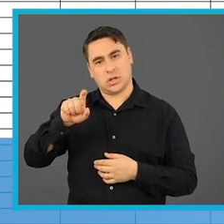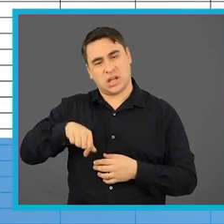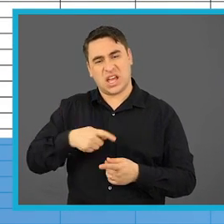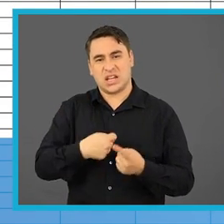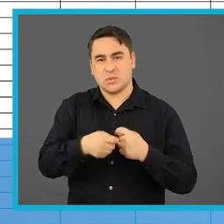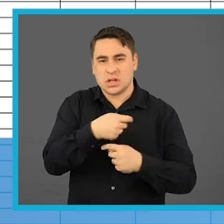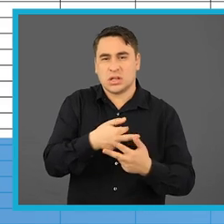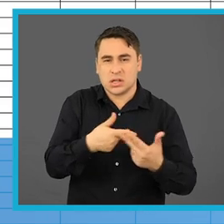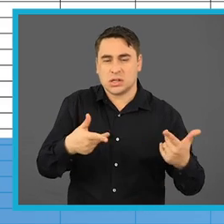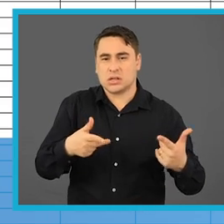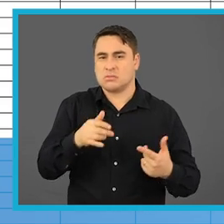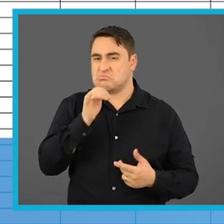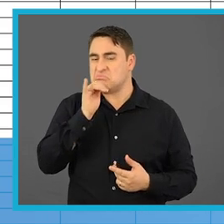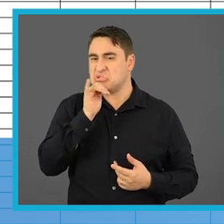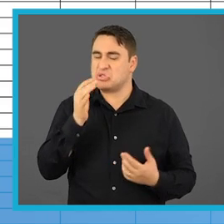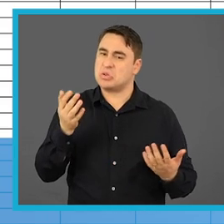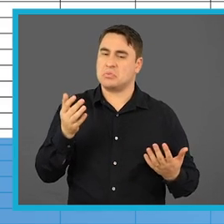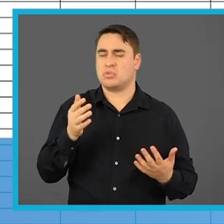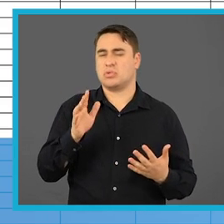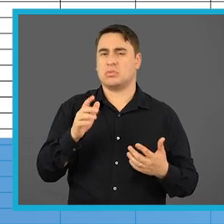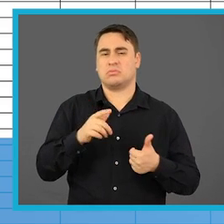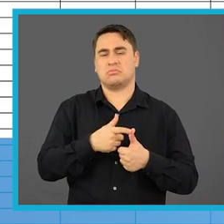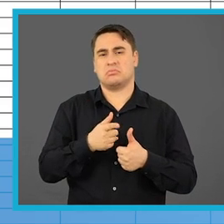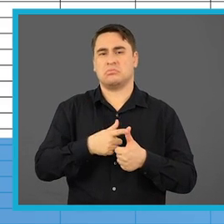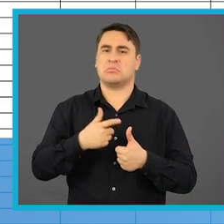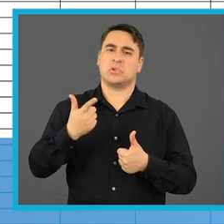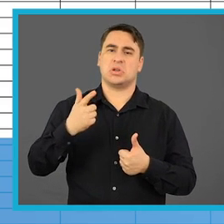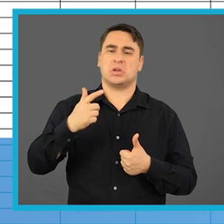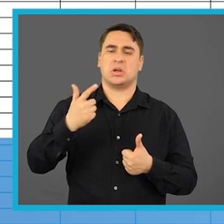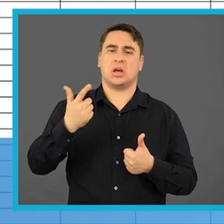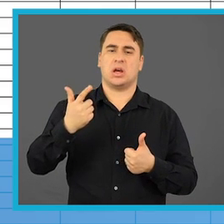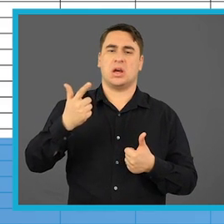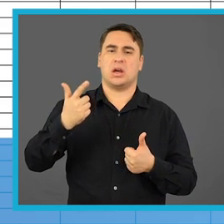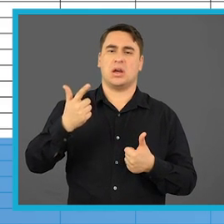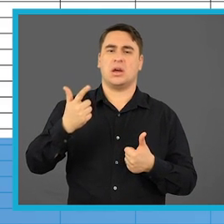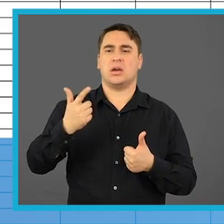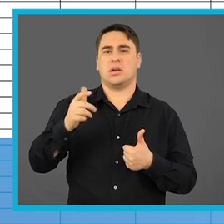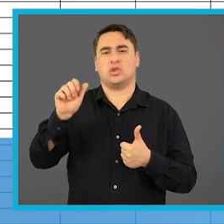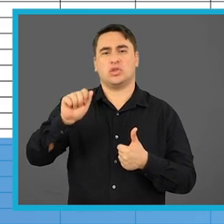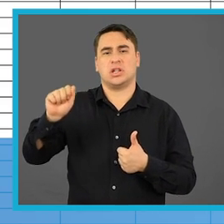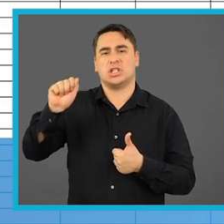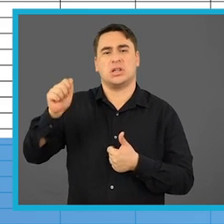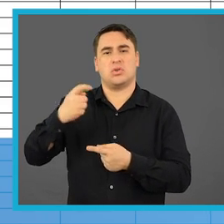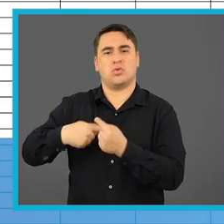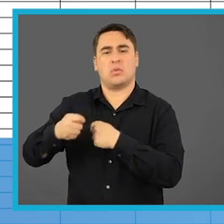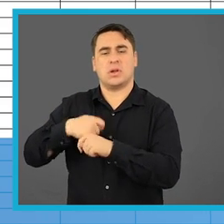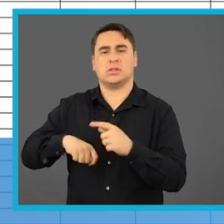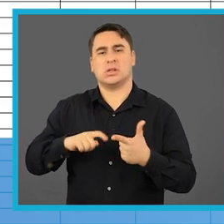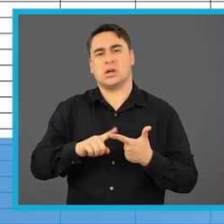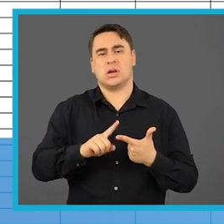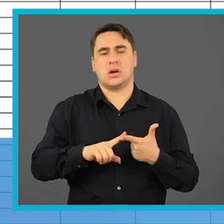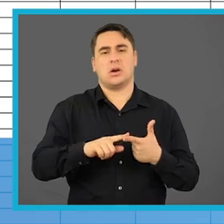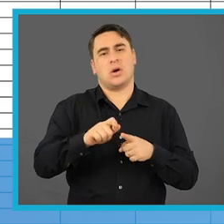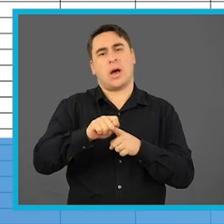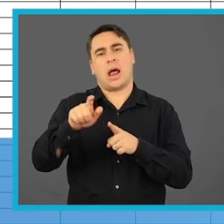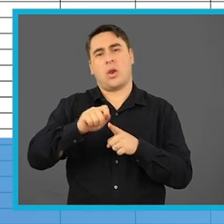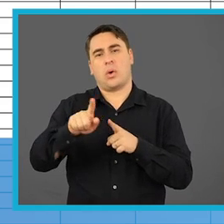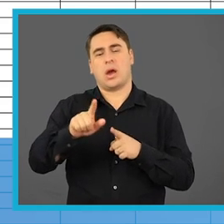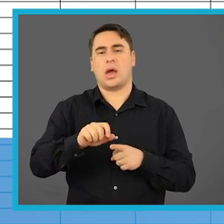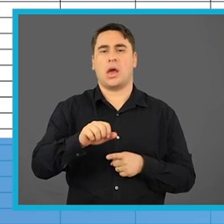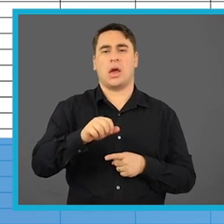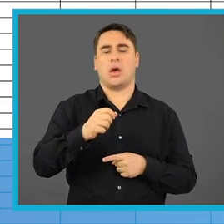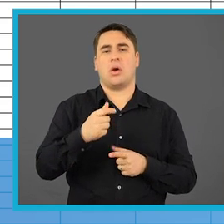despesas administrativas. E aqui colocamos alguns exemplos. Aquele que é cliente de uma associação comercial, o